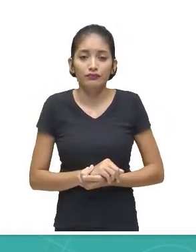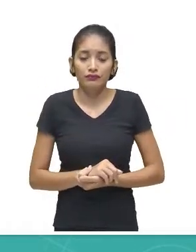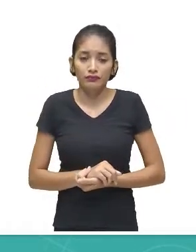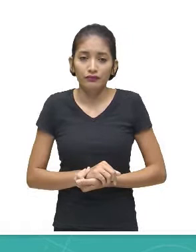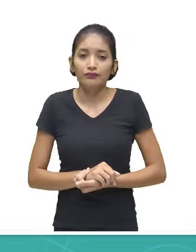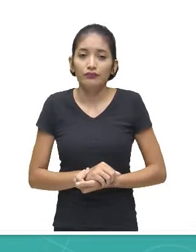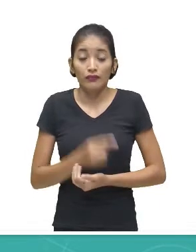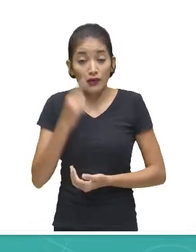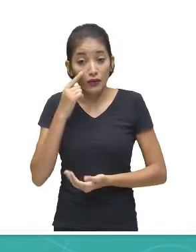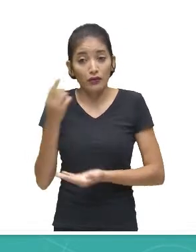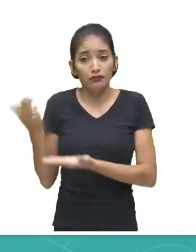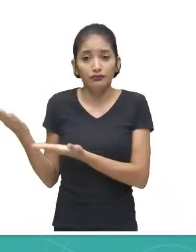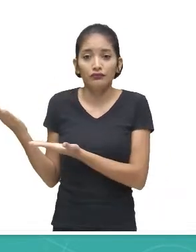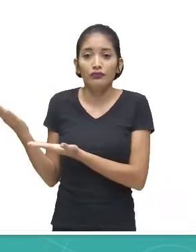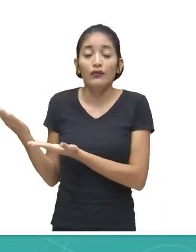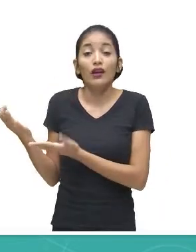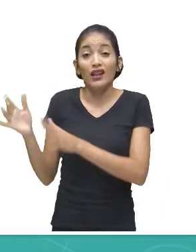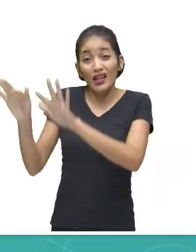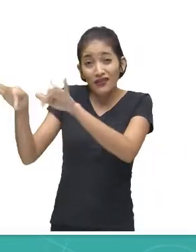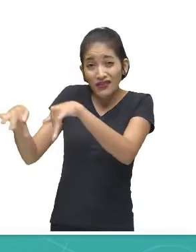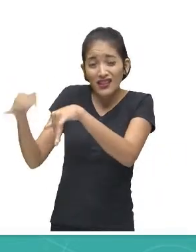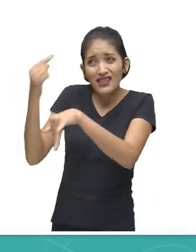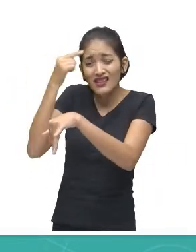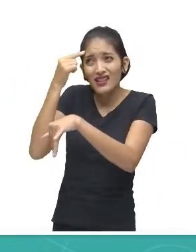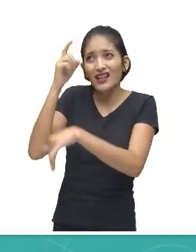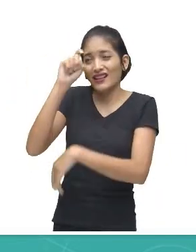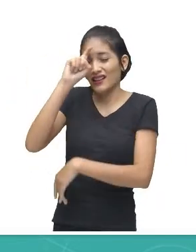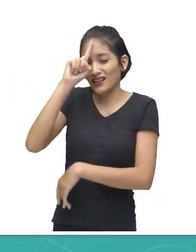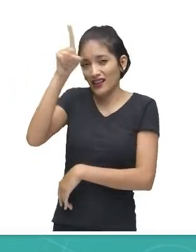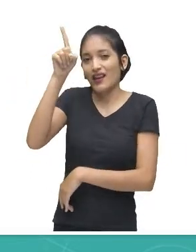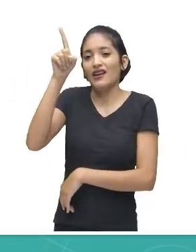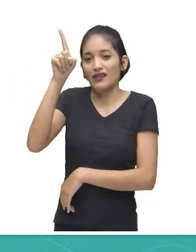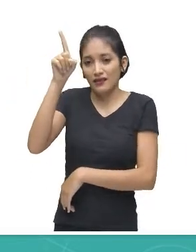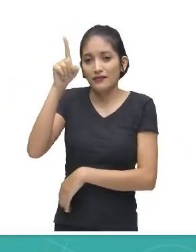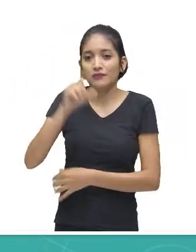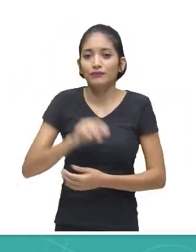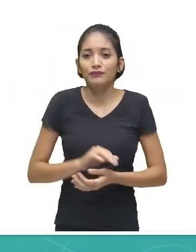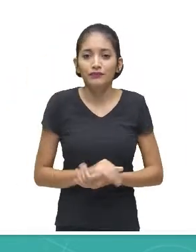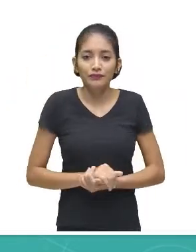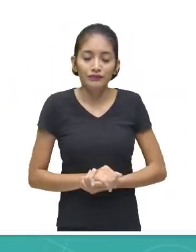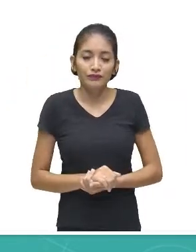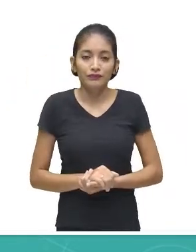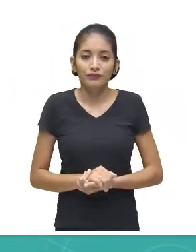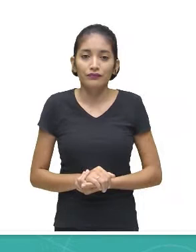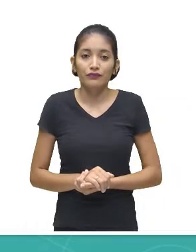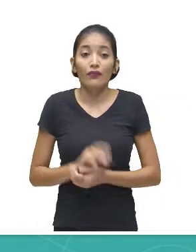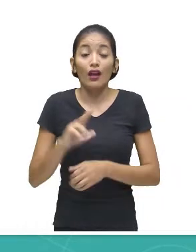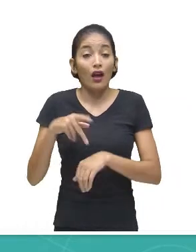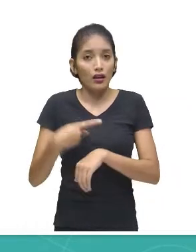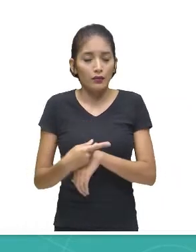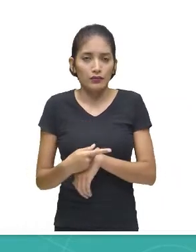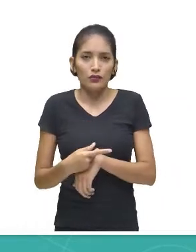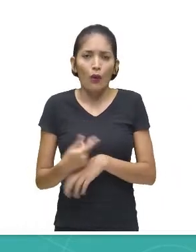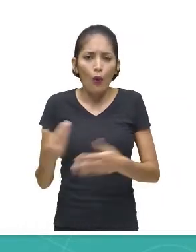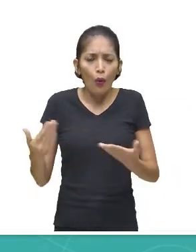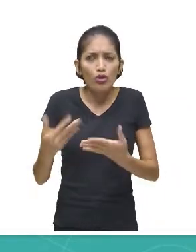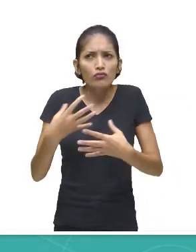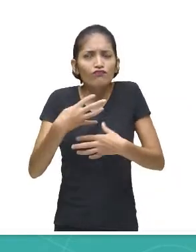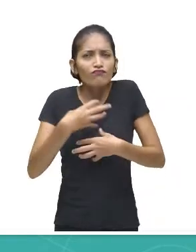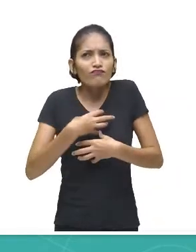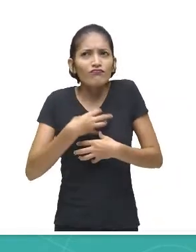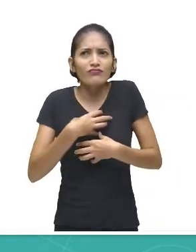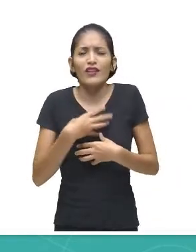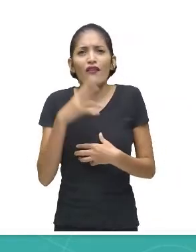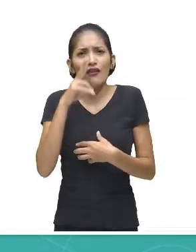parágrafo, né? Porque estou encerrando uma ideia aqui. E aí, você observa, hoje me sinto mais forte, mais feliz,